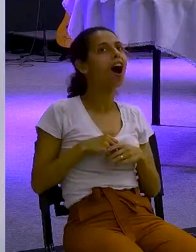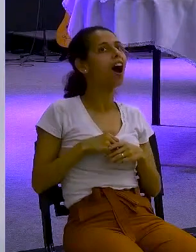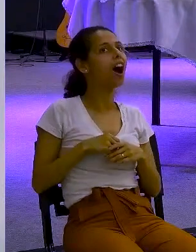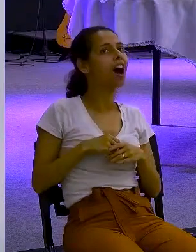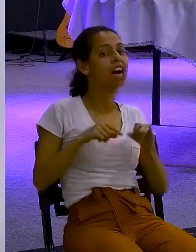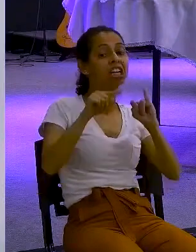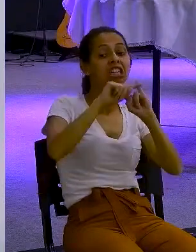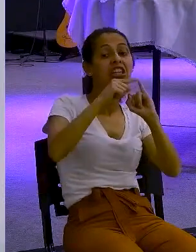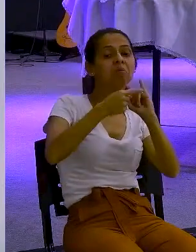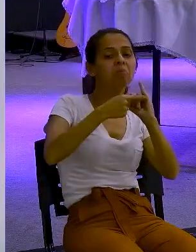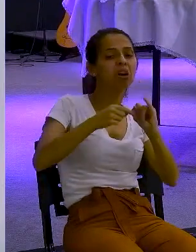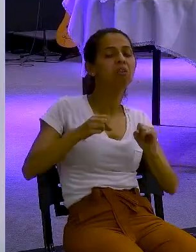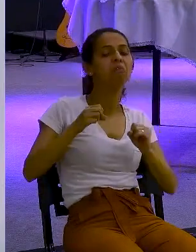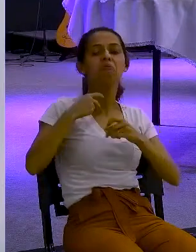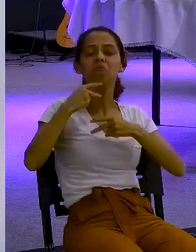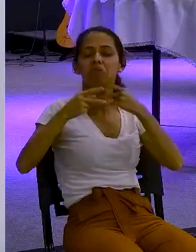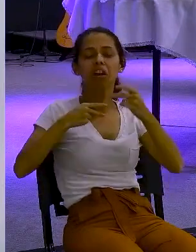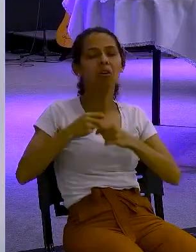você.